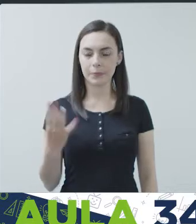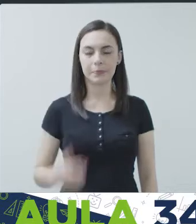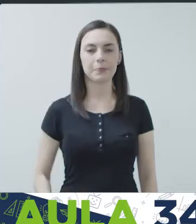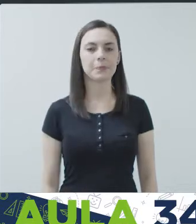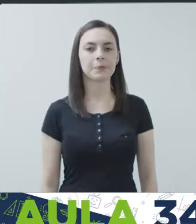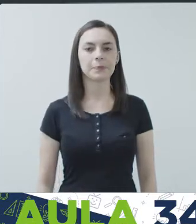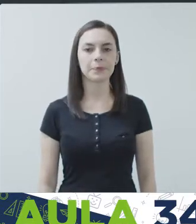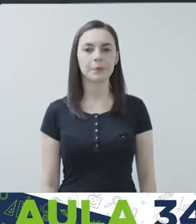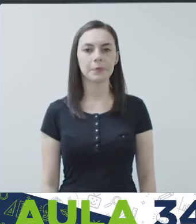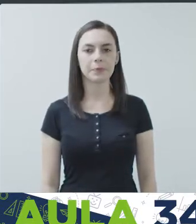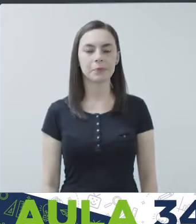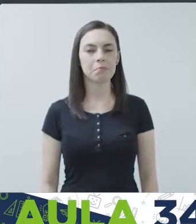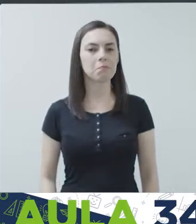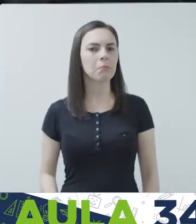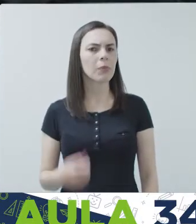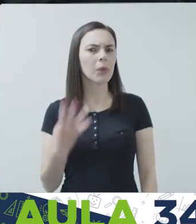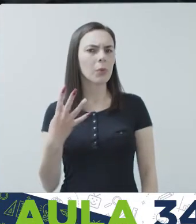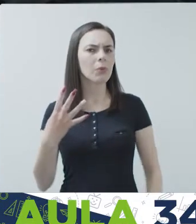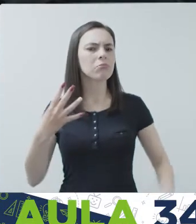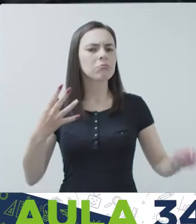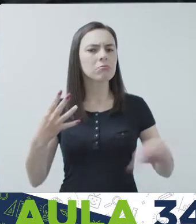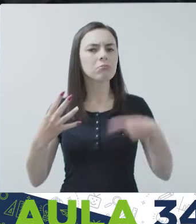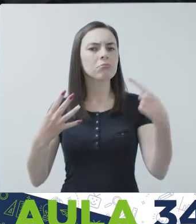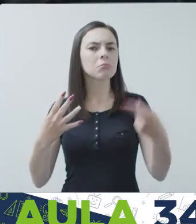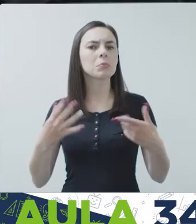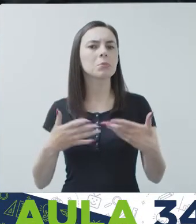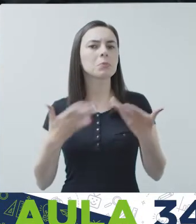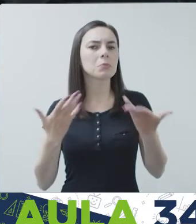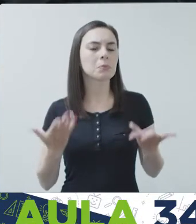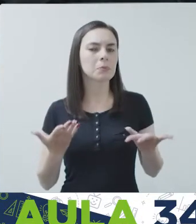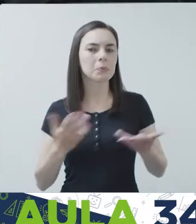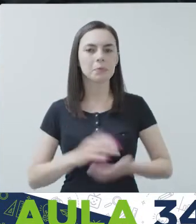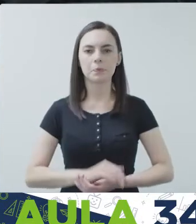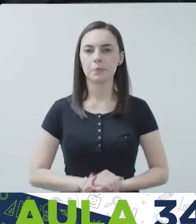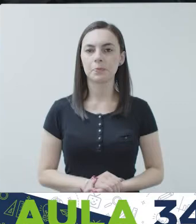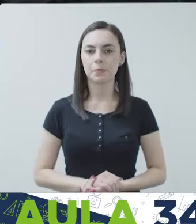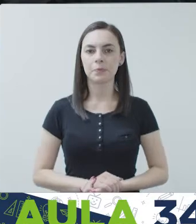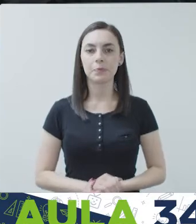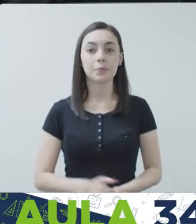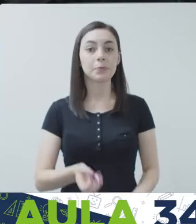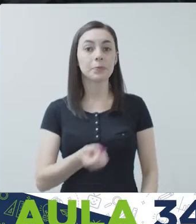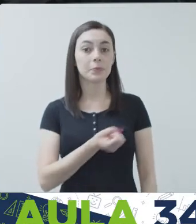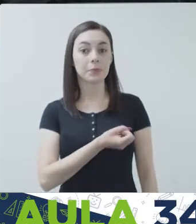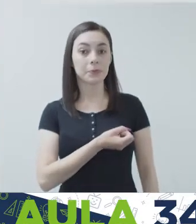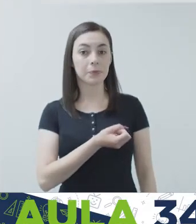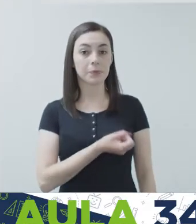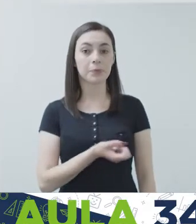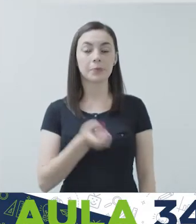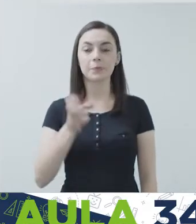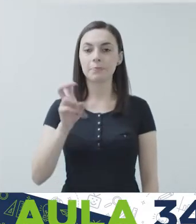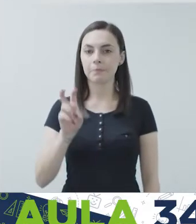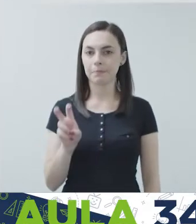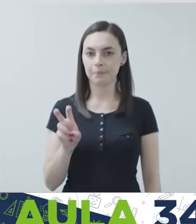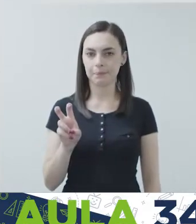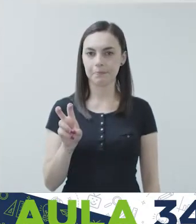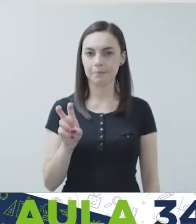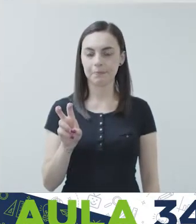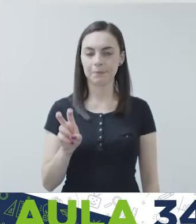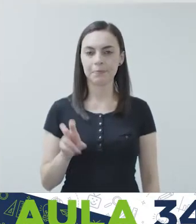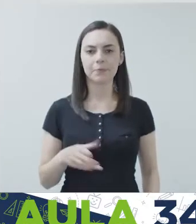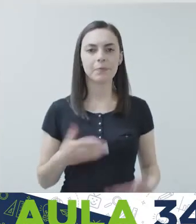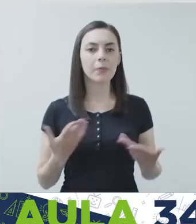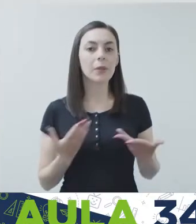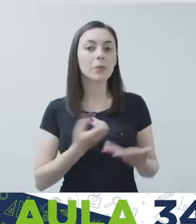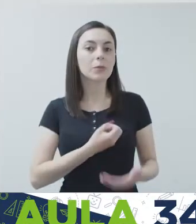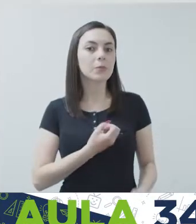4. Qual é o próximo número? É o número 5. Então